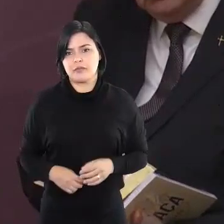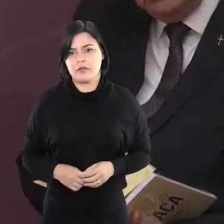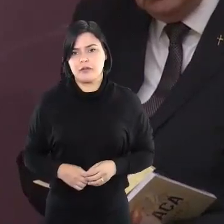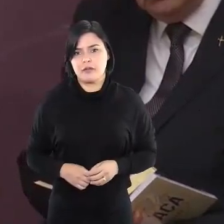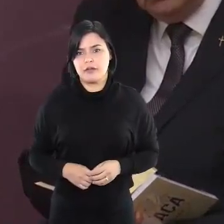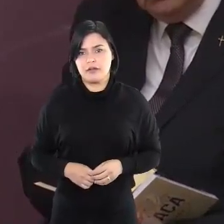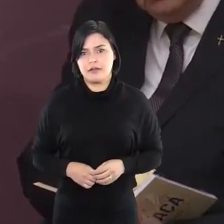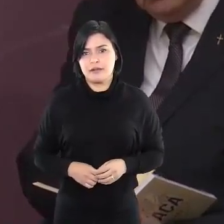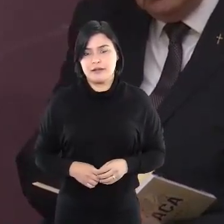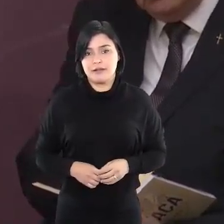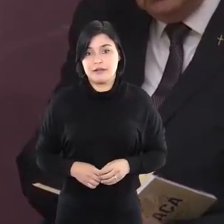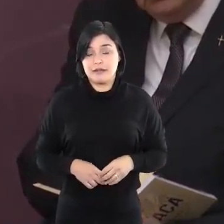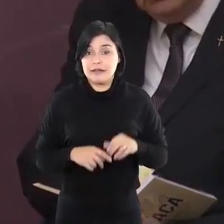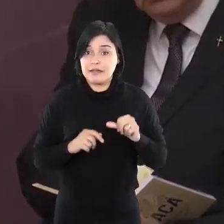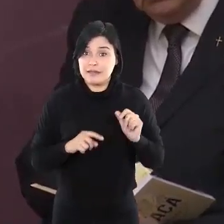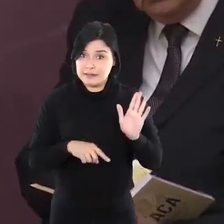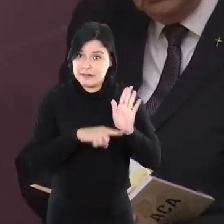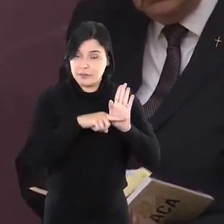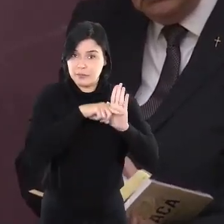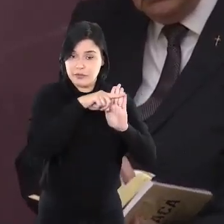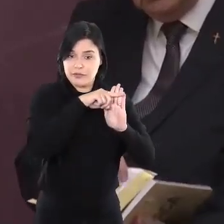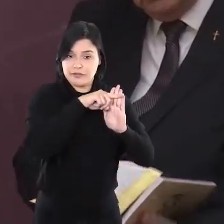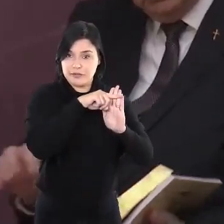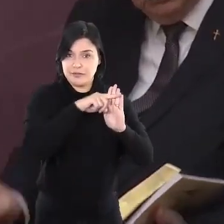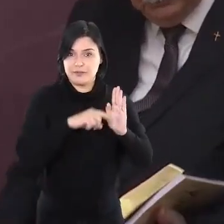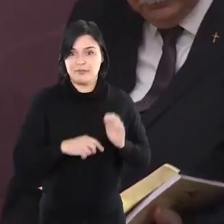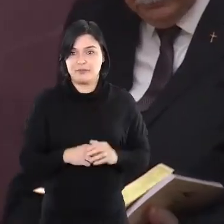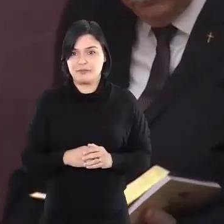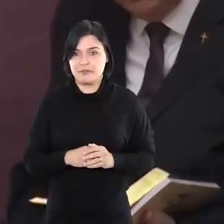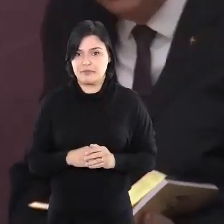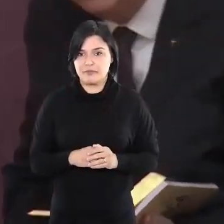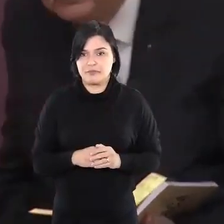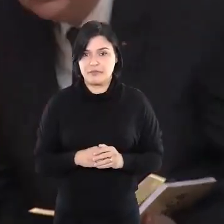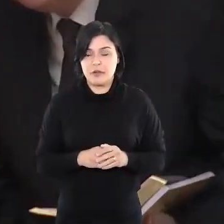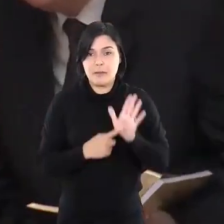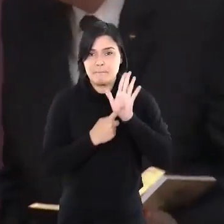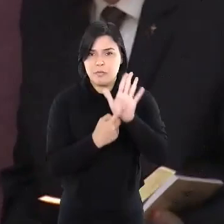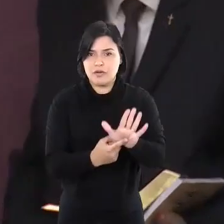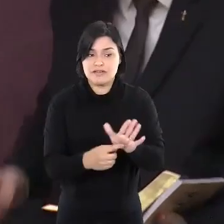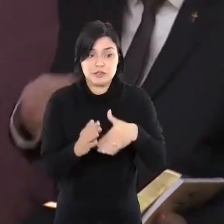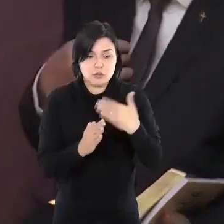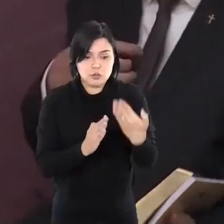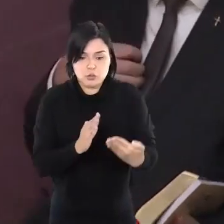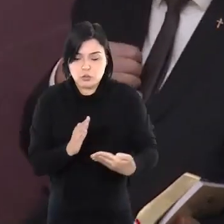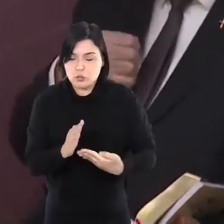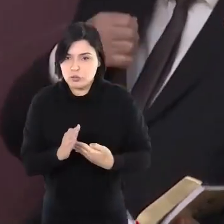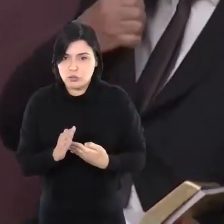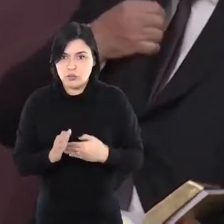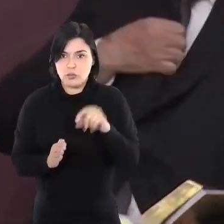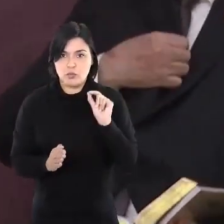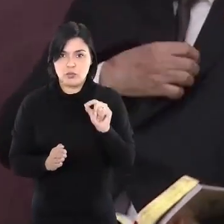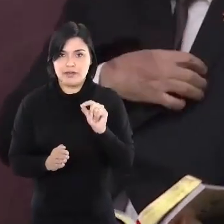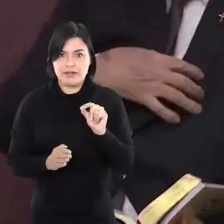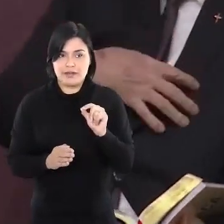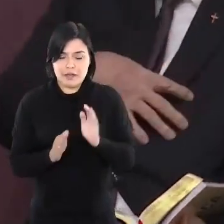E esse propósito cobre toda a revelação bíblica. Deus